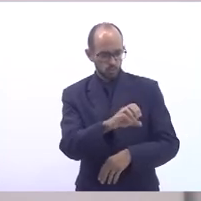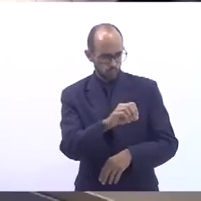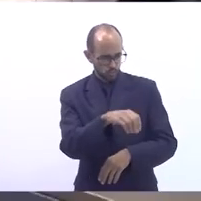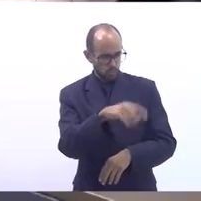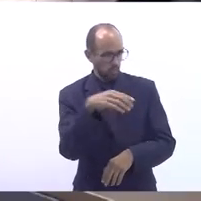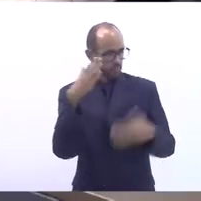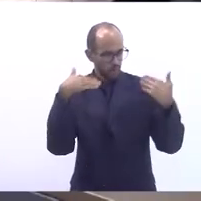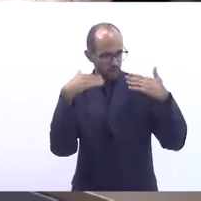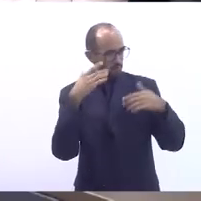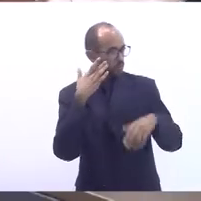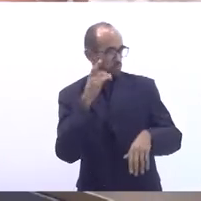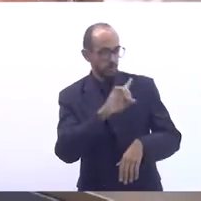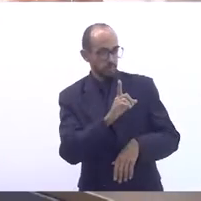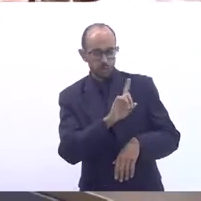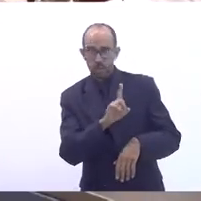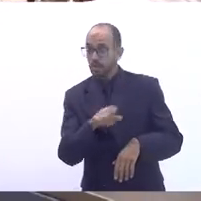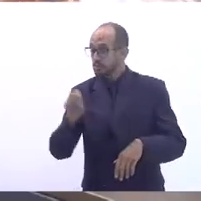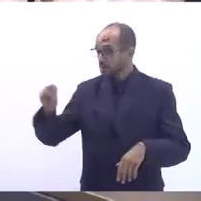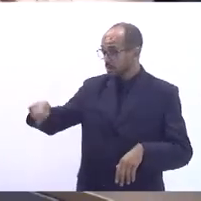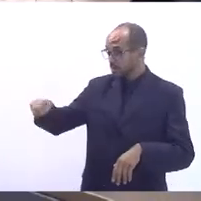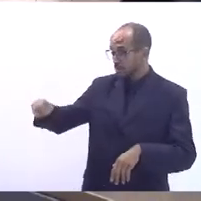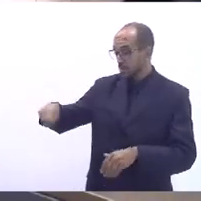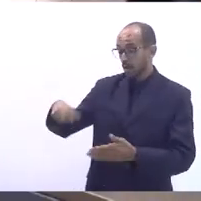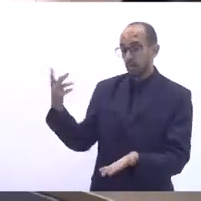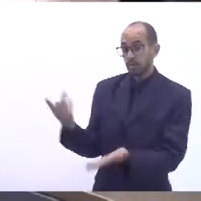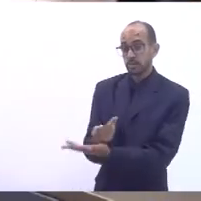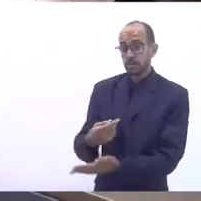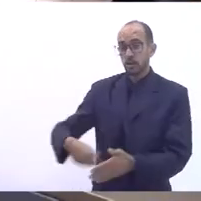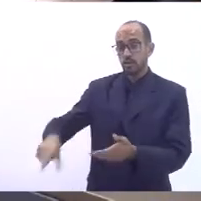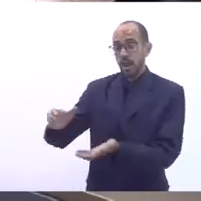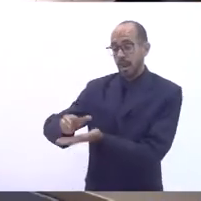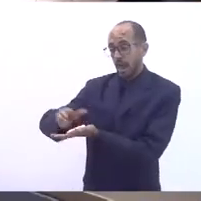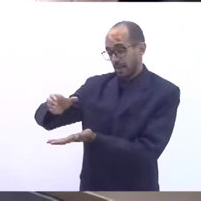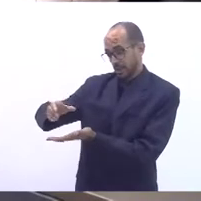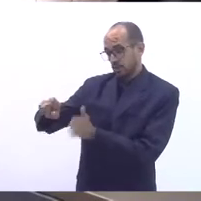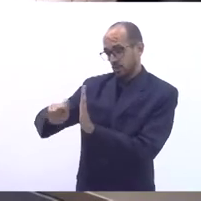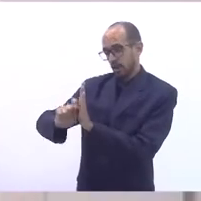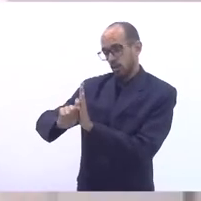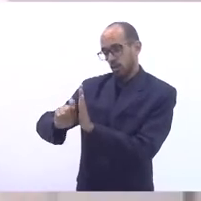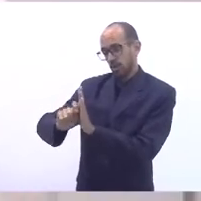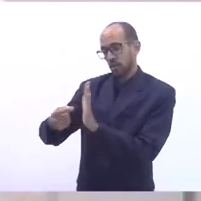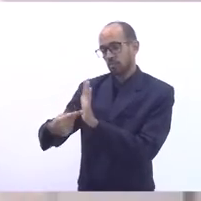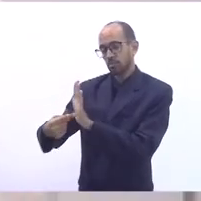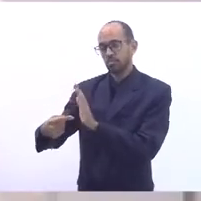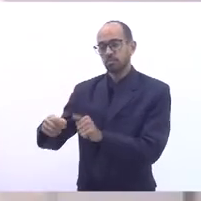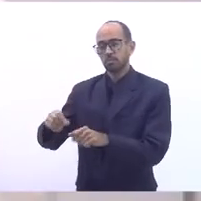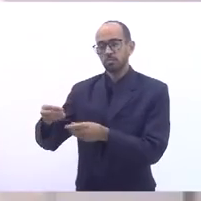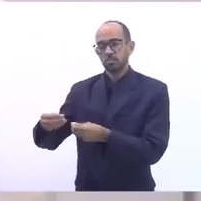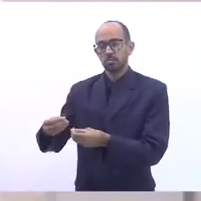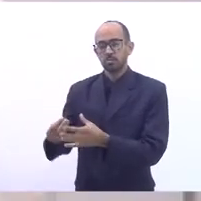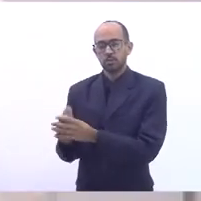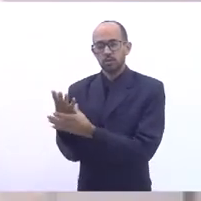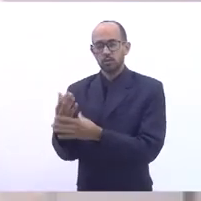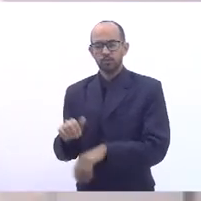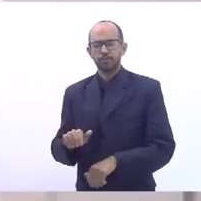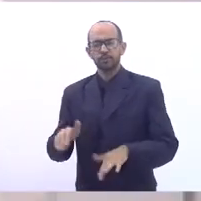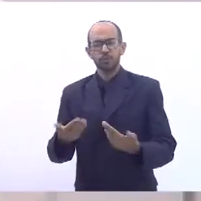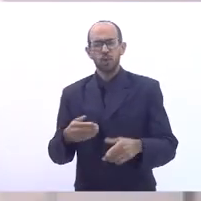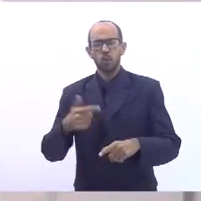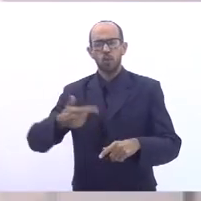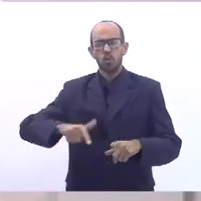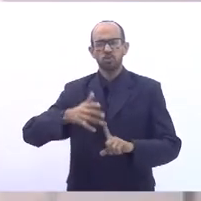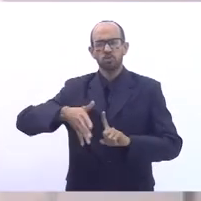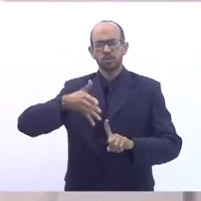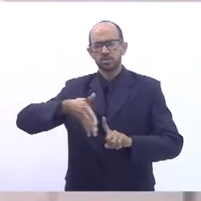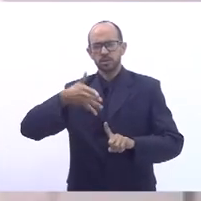sabia dessa foi das Latas de maconha que apareceram boiando aí muito bem pessoal só queria antes a próxima aqui que a gente vai